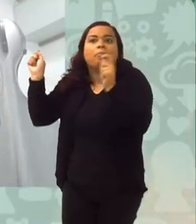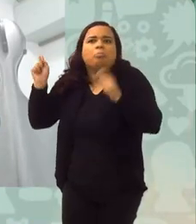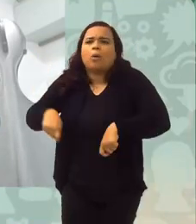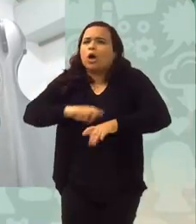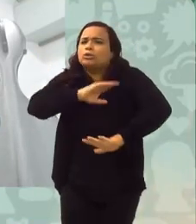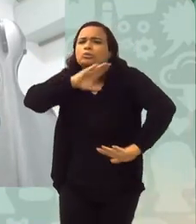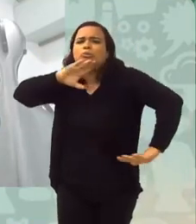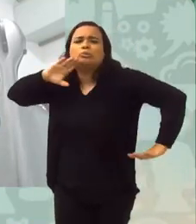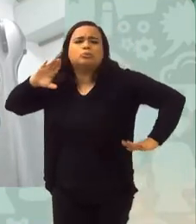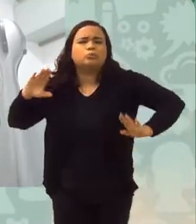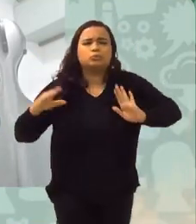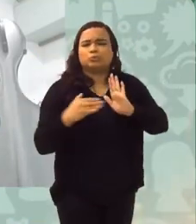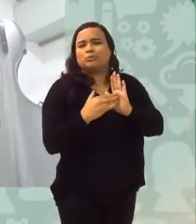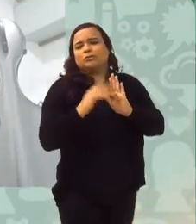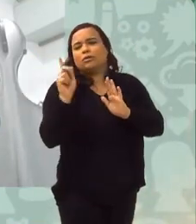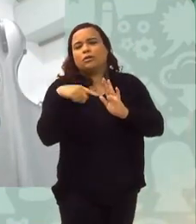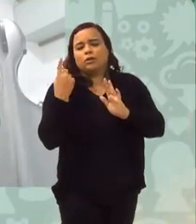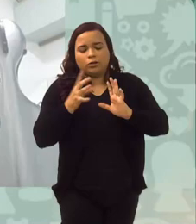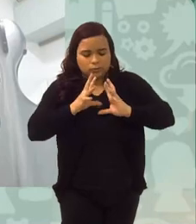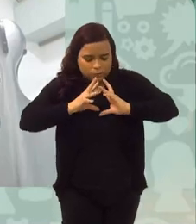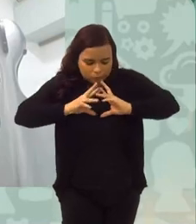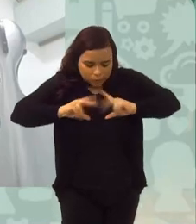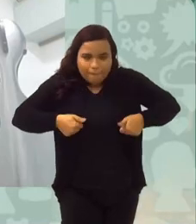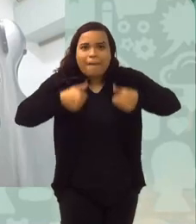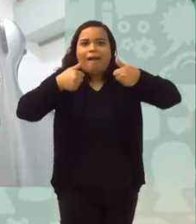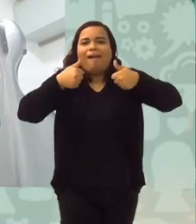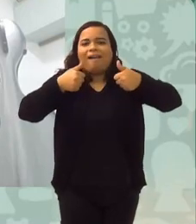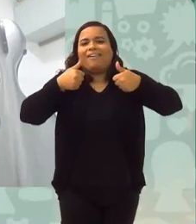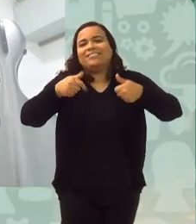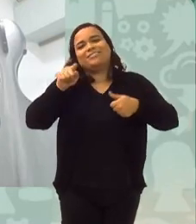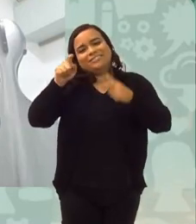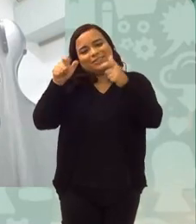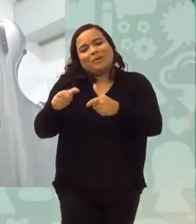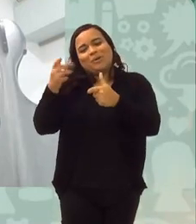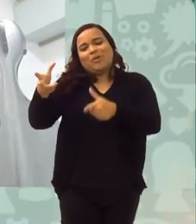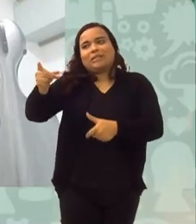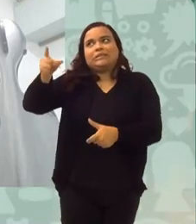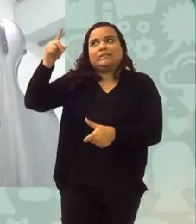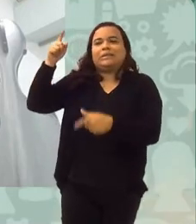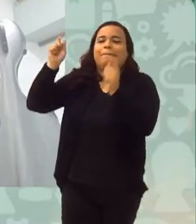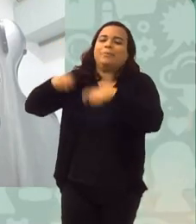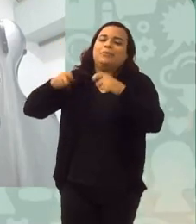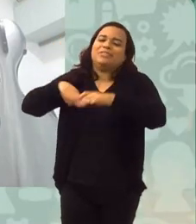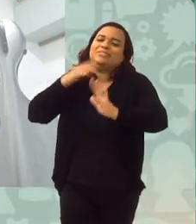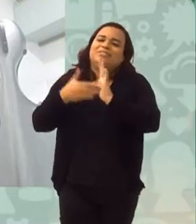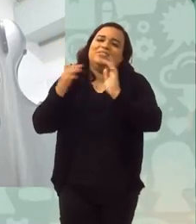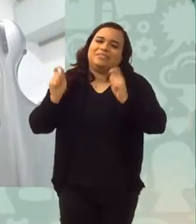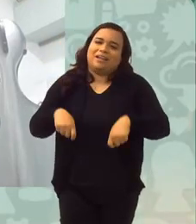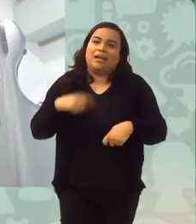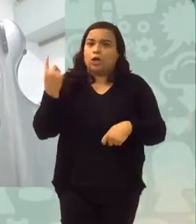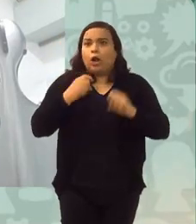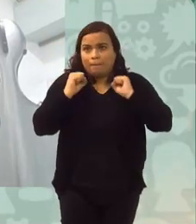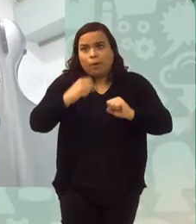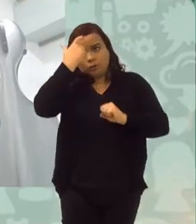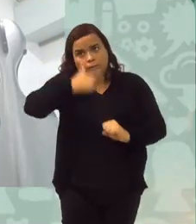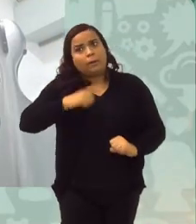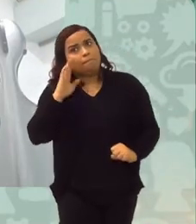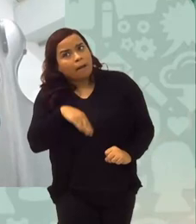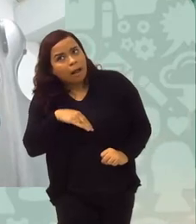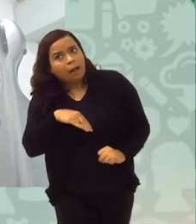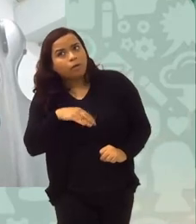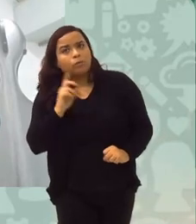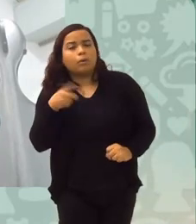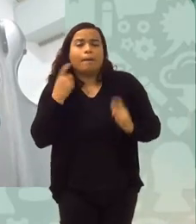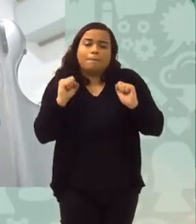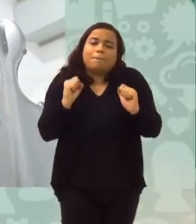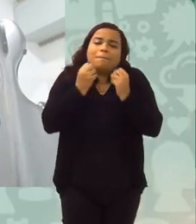que tudo é possível, e a gente acaba se curando através desse, neste lugar, onde tudo é possível. A gente pode